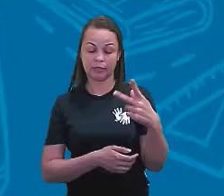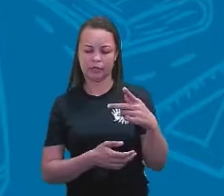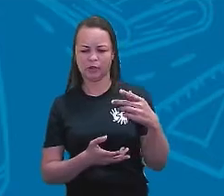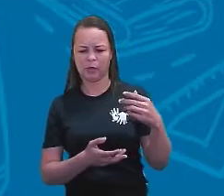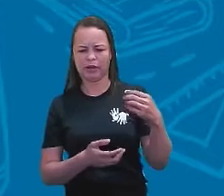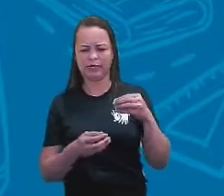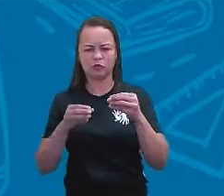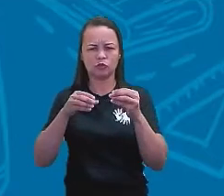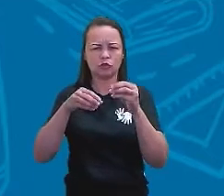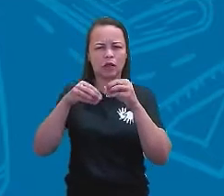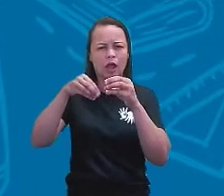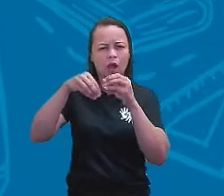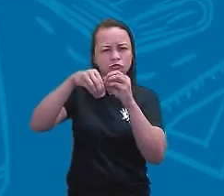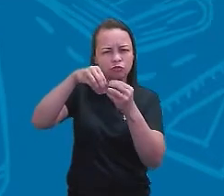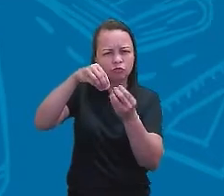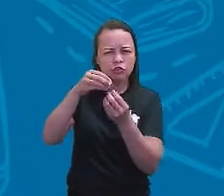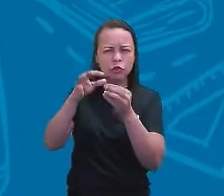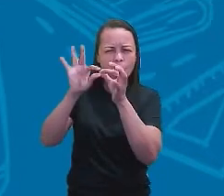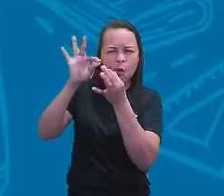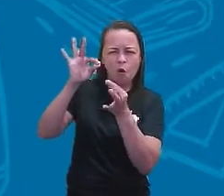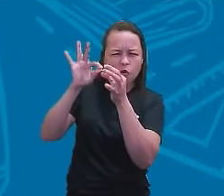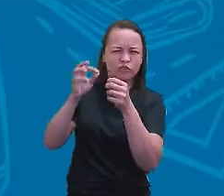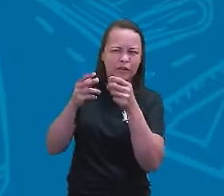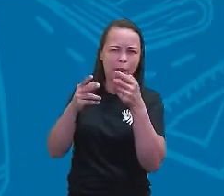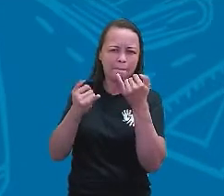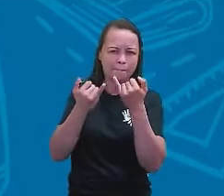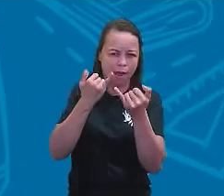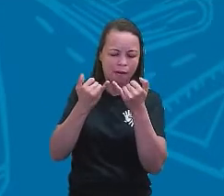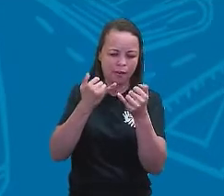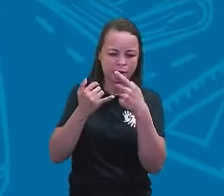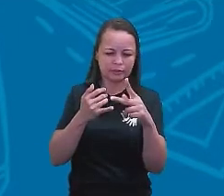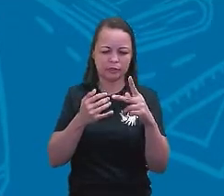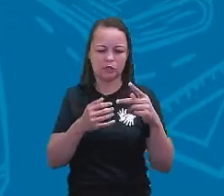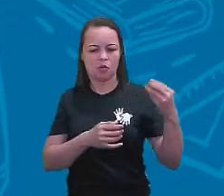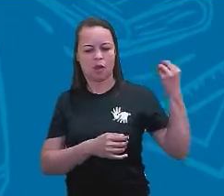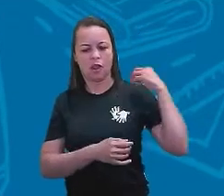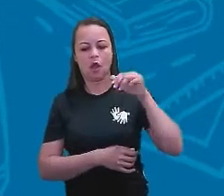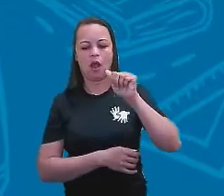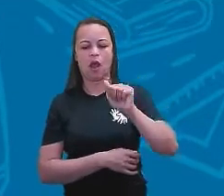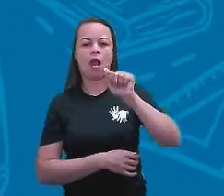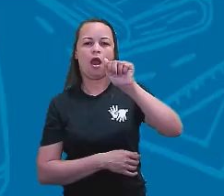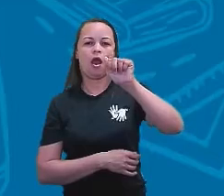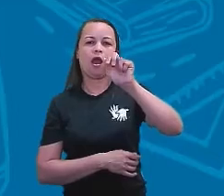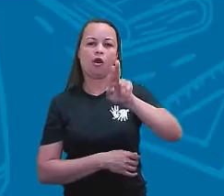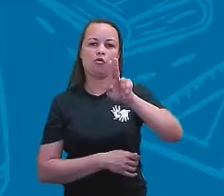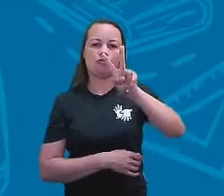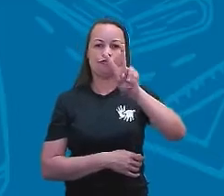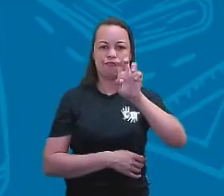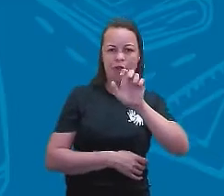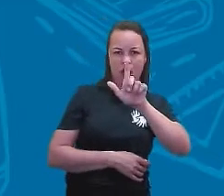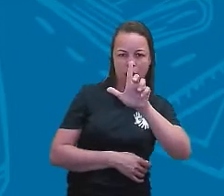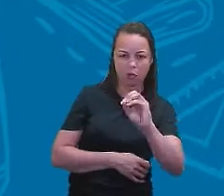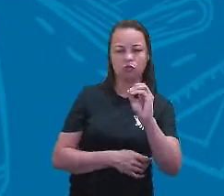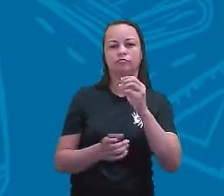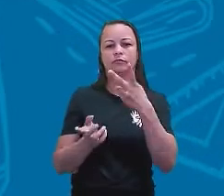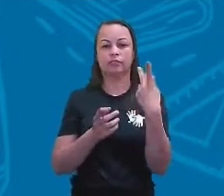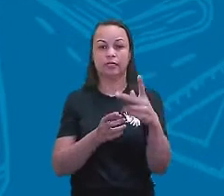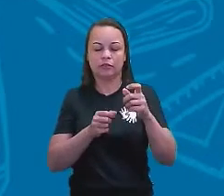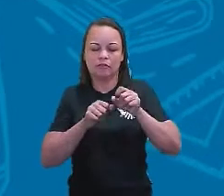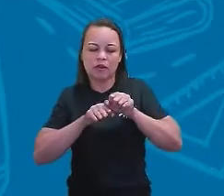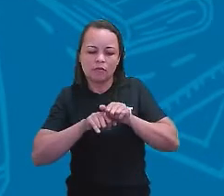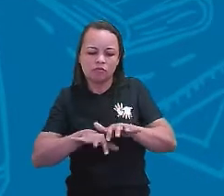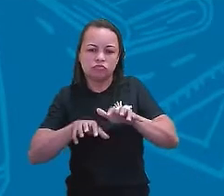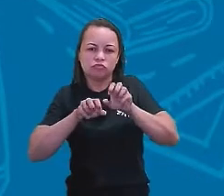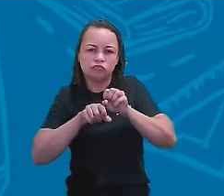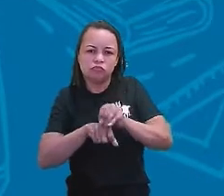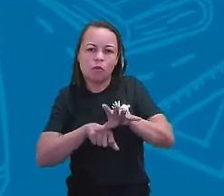uns cachos de uva, são os alvéolos pulmonares. E aí você vai ter capilares nessas estruturas que vão justamente liberar uma